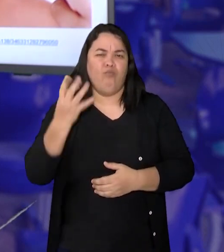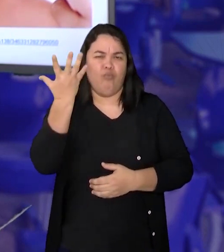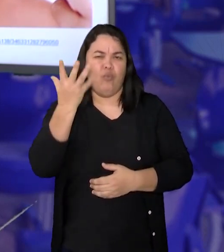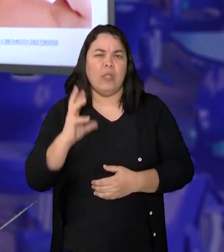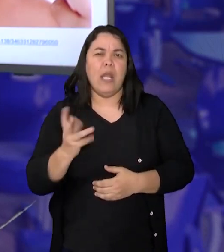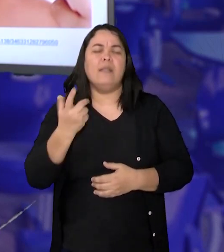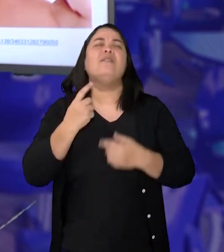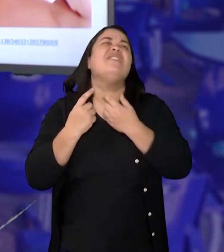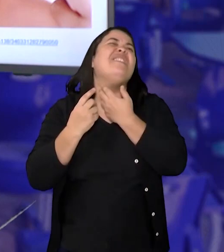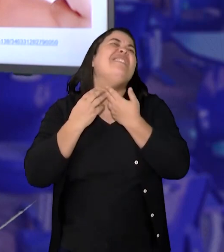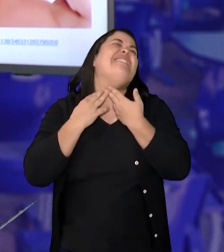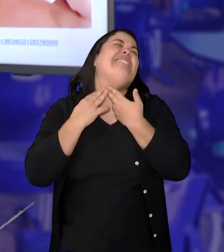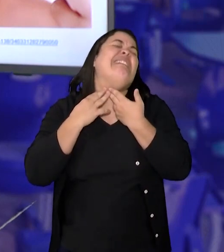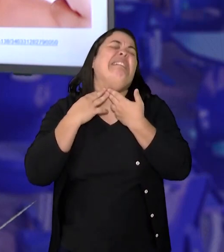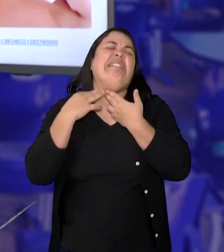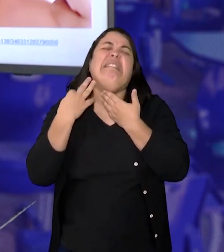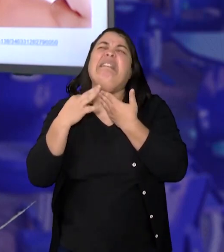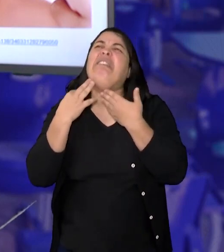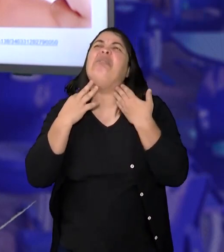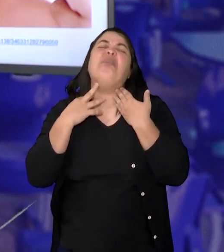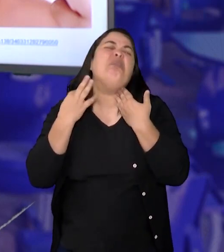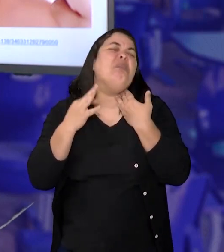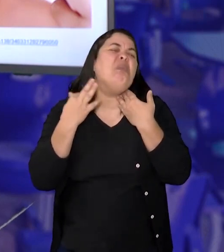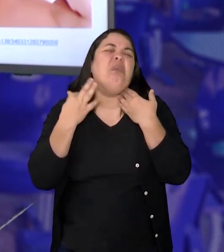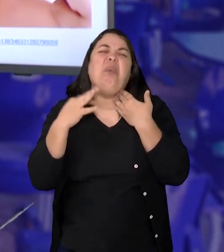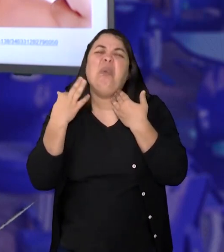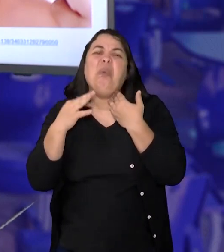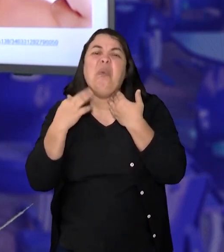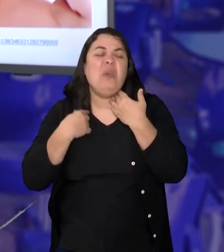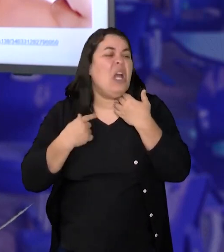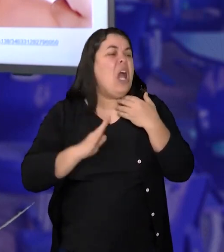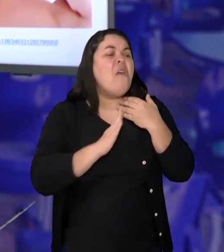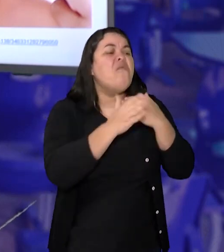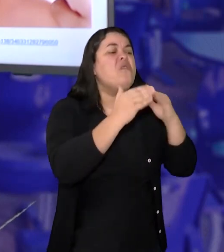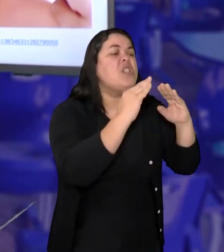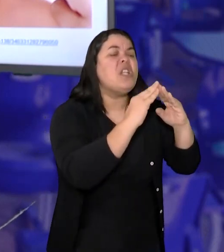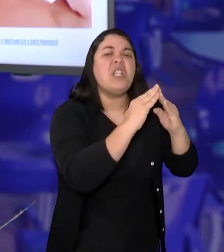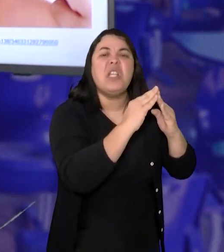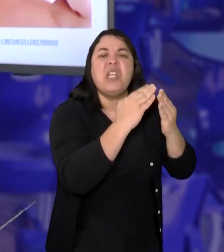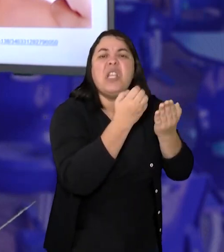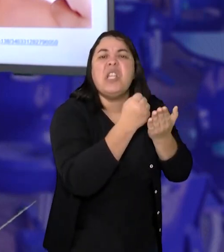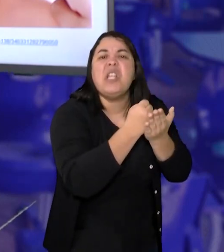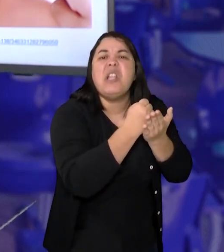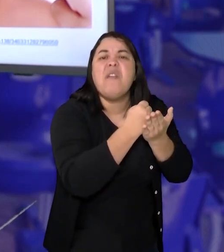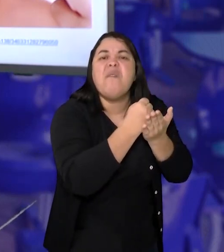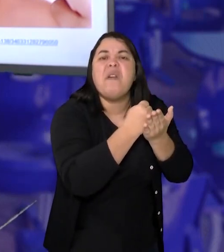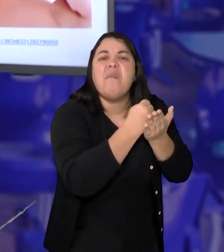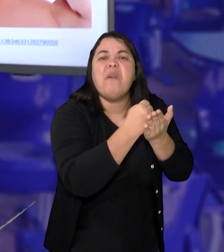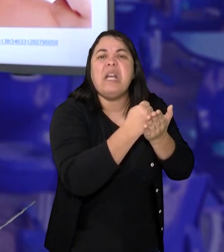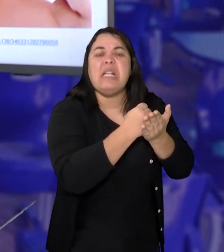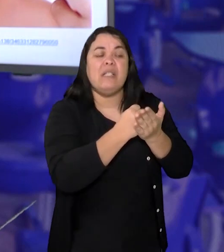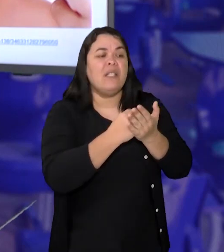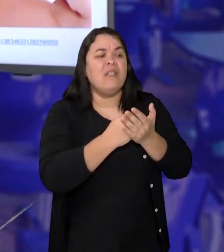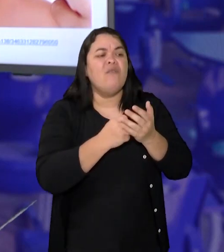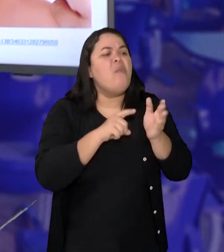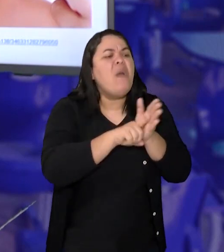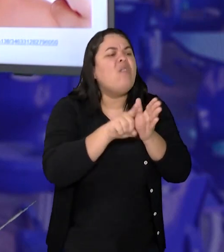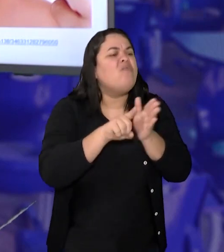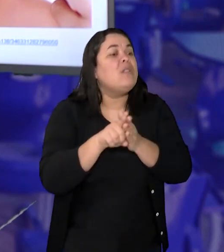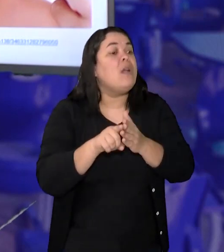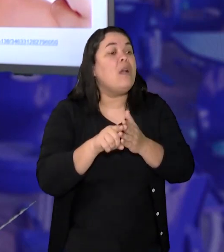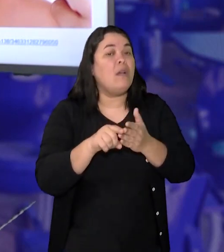dorzinha na garganta, aí eu nem vou no médico, vou ali na farmácia ou vou ali procurar um amigo meu e eu